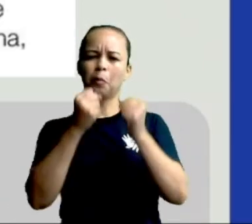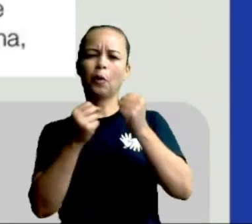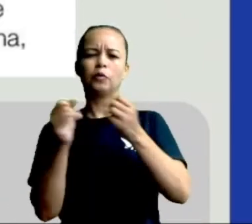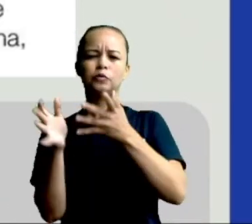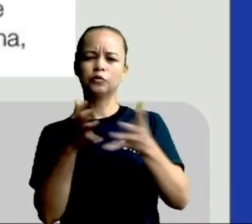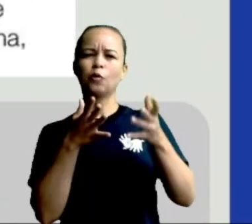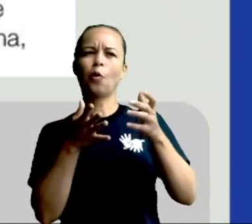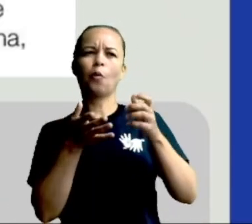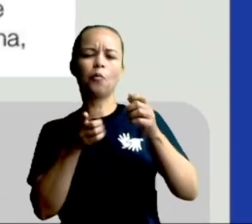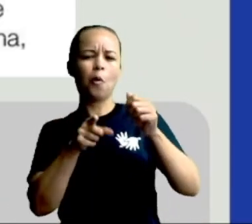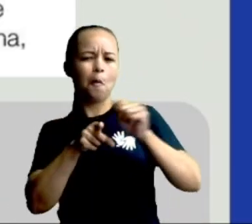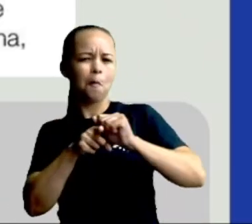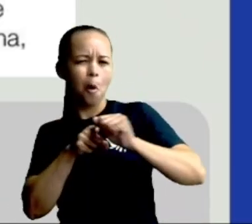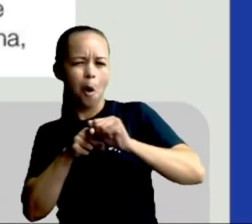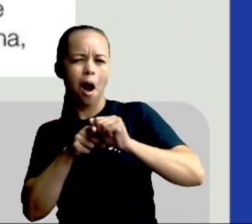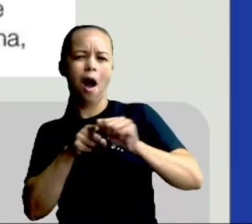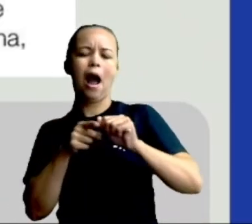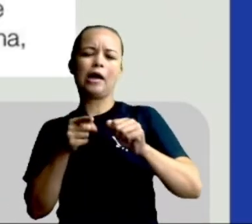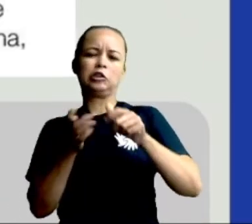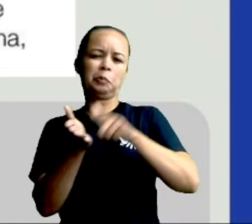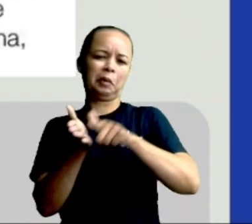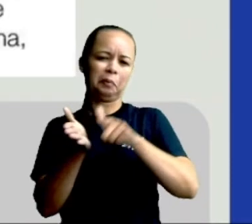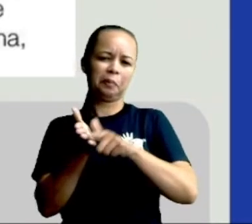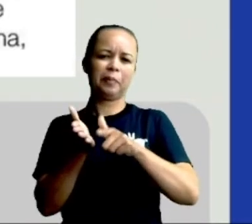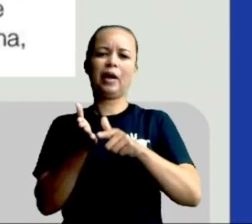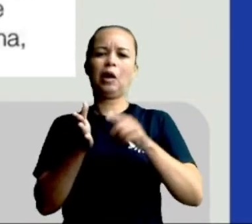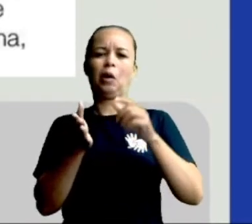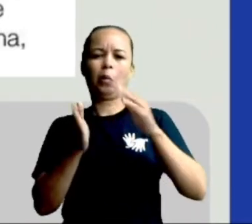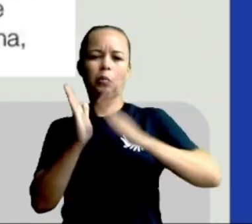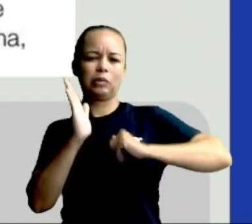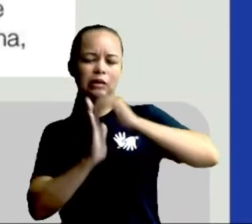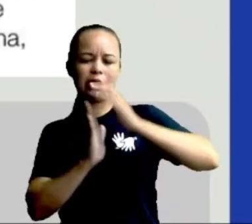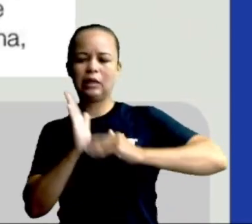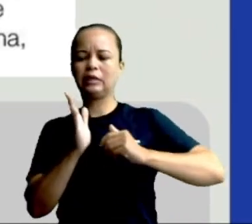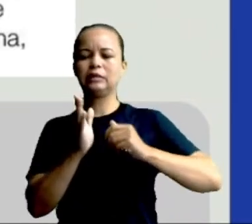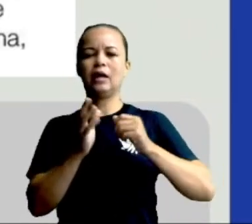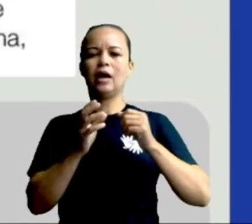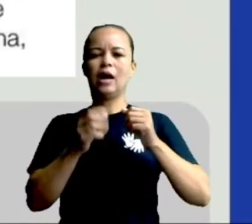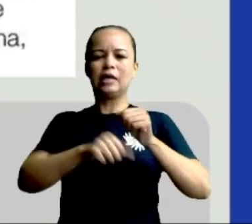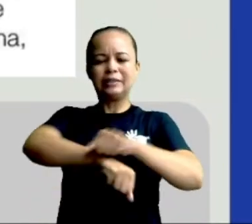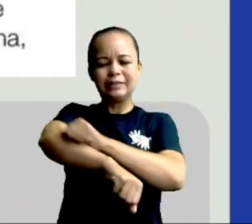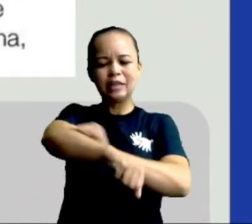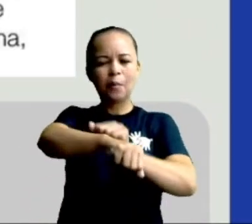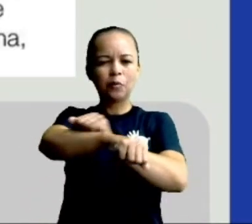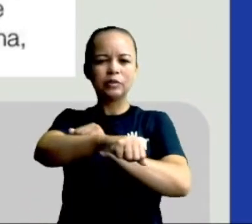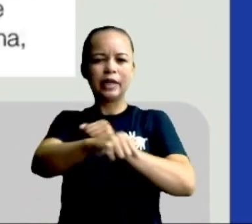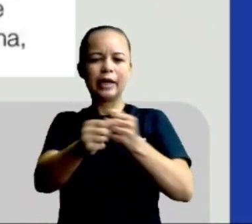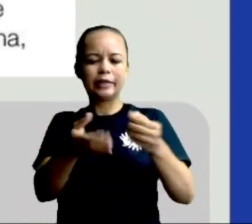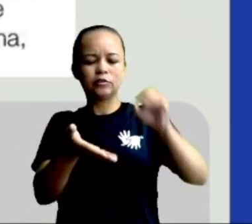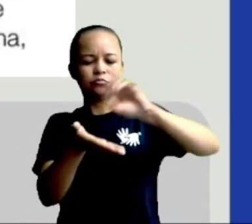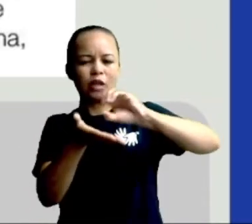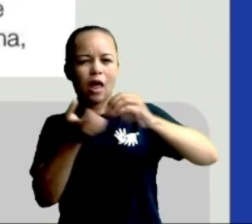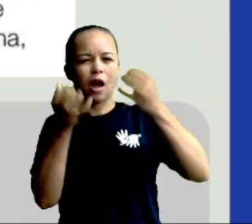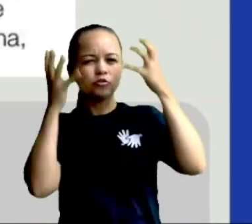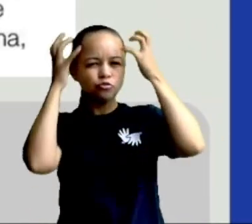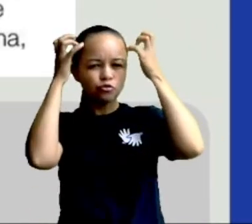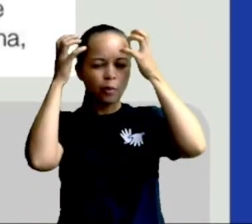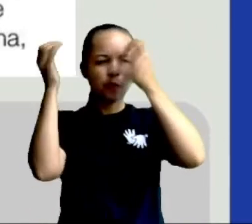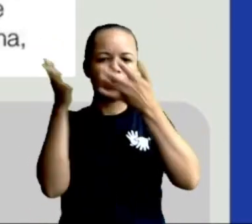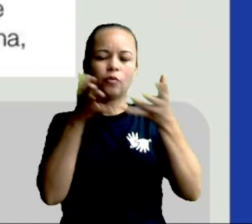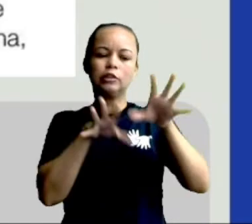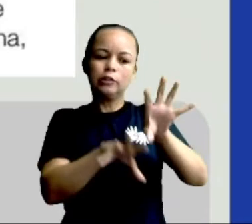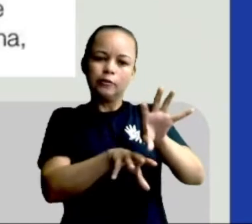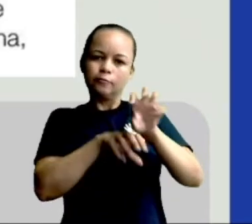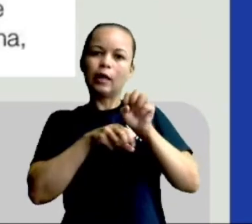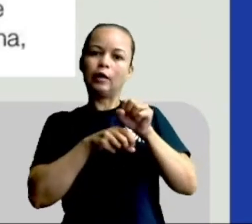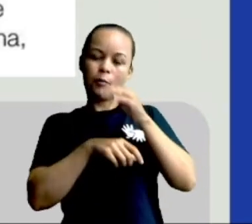tinta, tecido, papel, cera, perfume, sabonete, shampoo e diversas coisas. Pegam e extraem